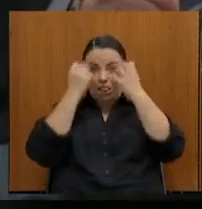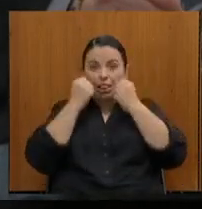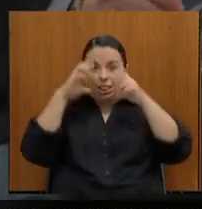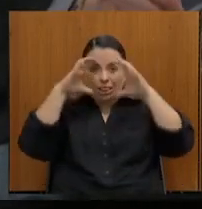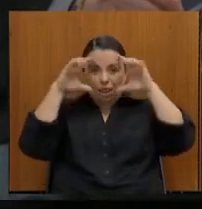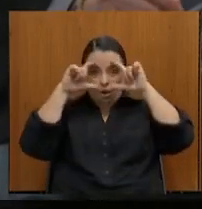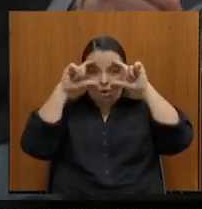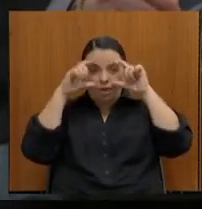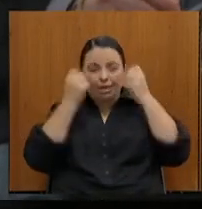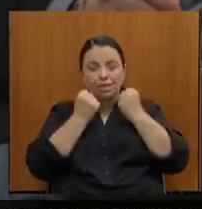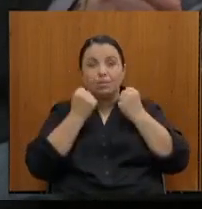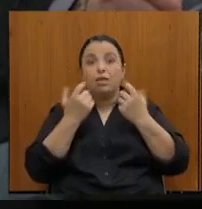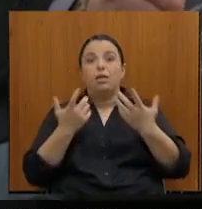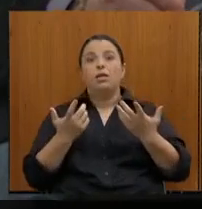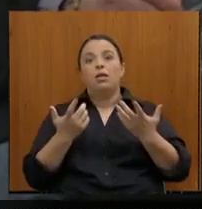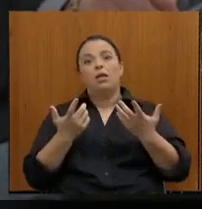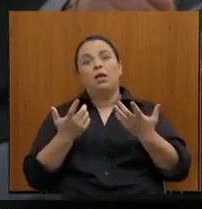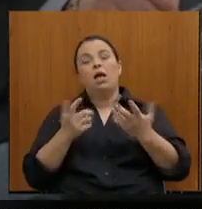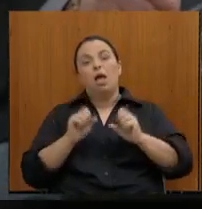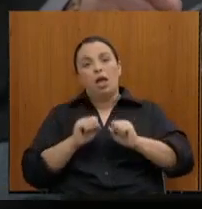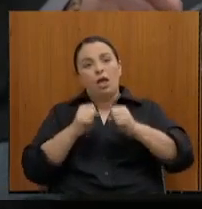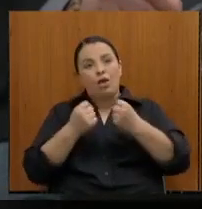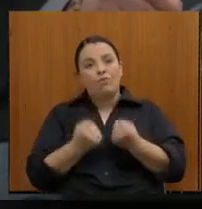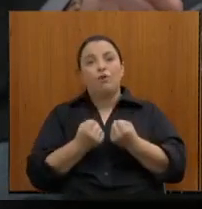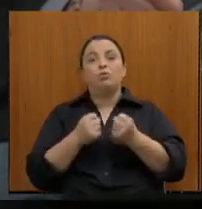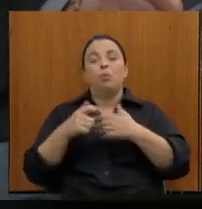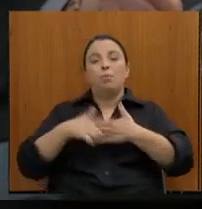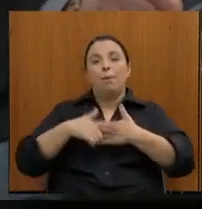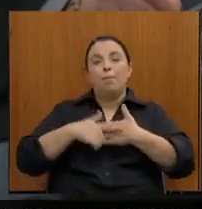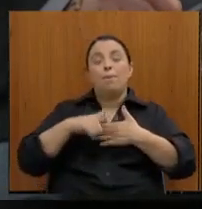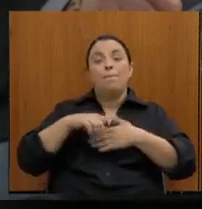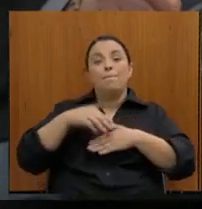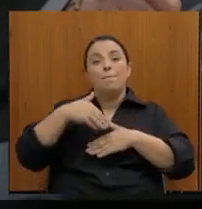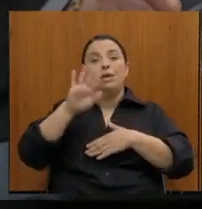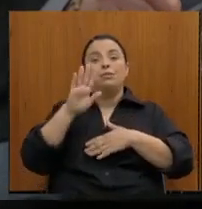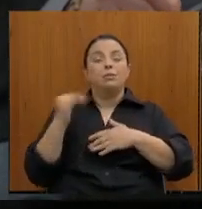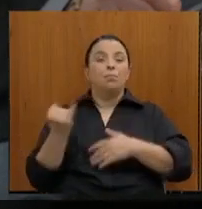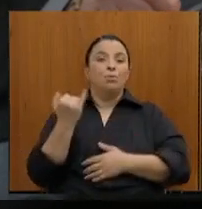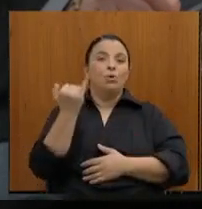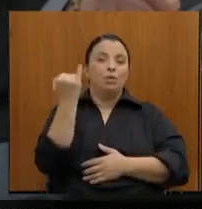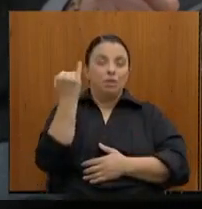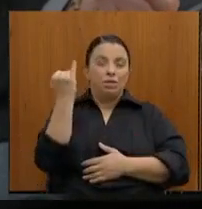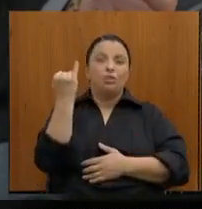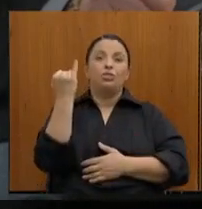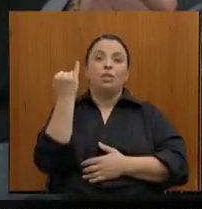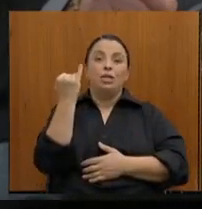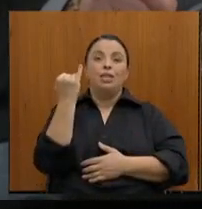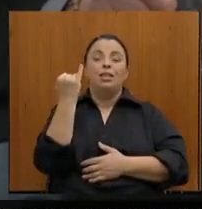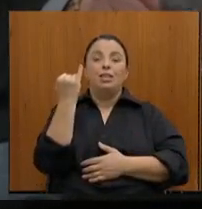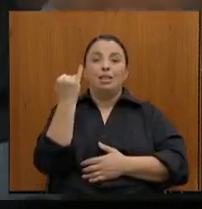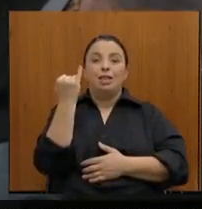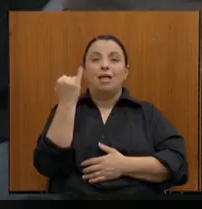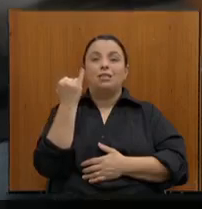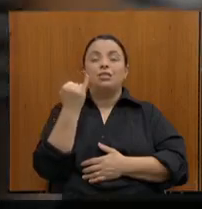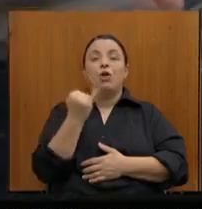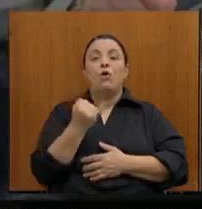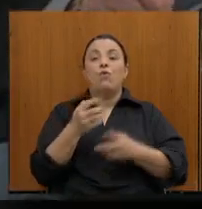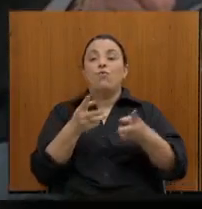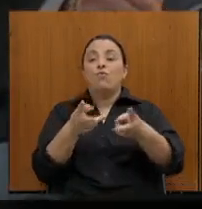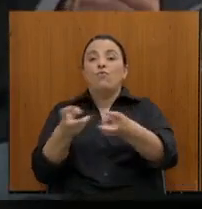mais preponderante das fontes renováveis de energia e da terra centralização da